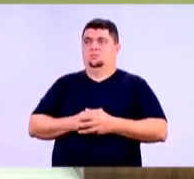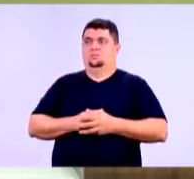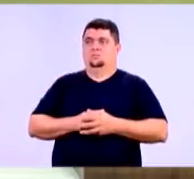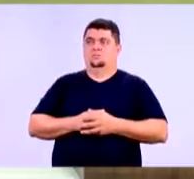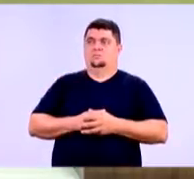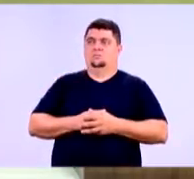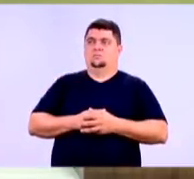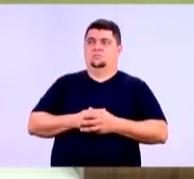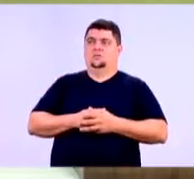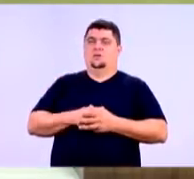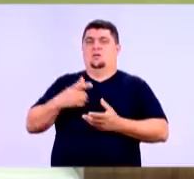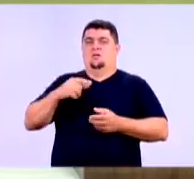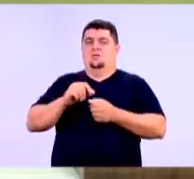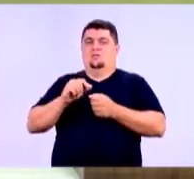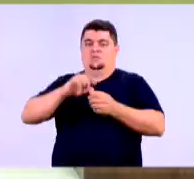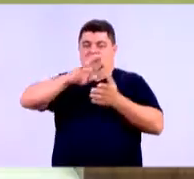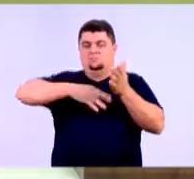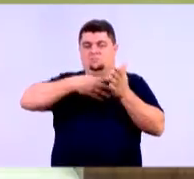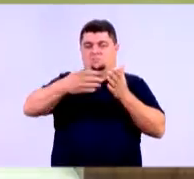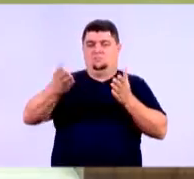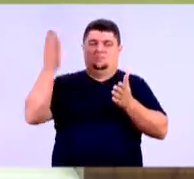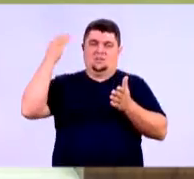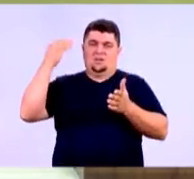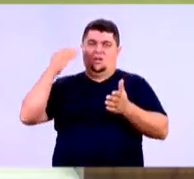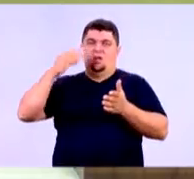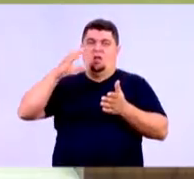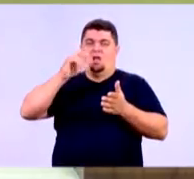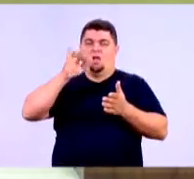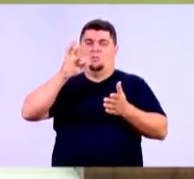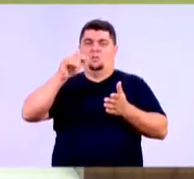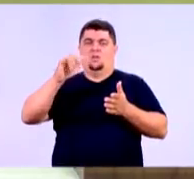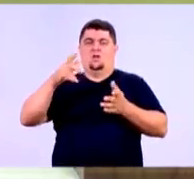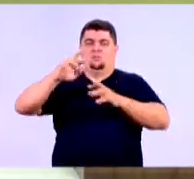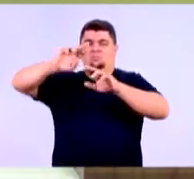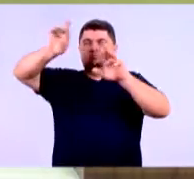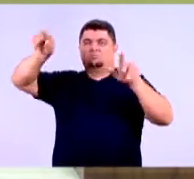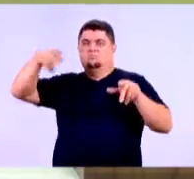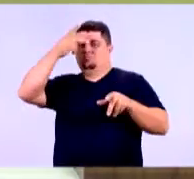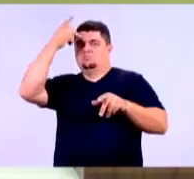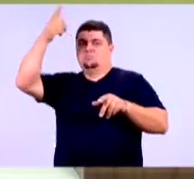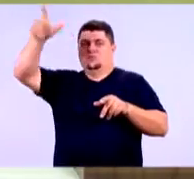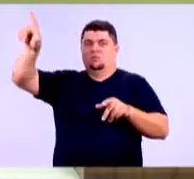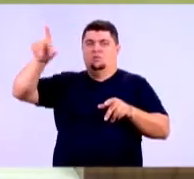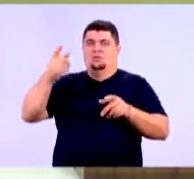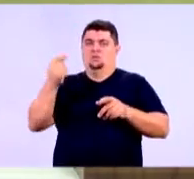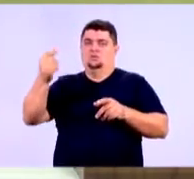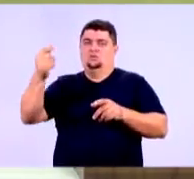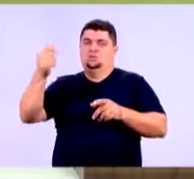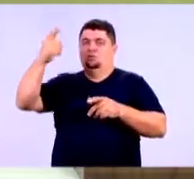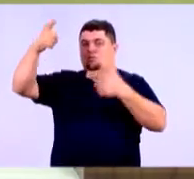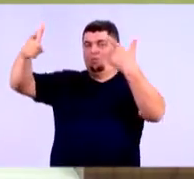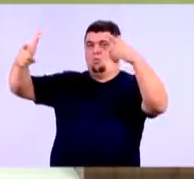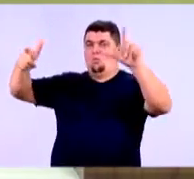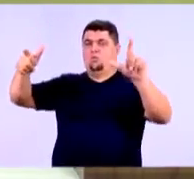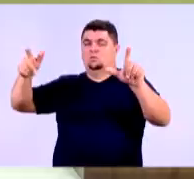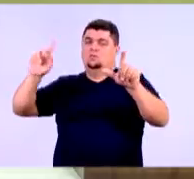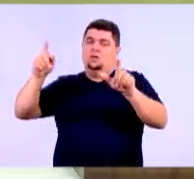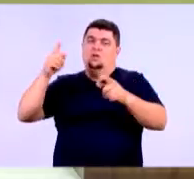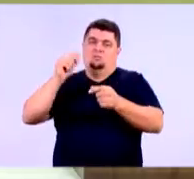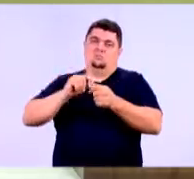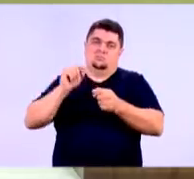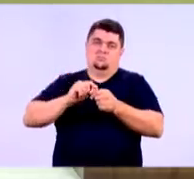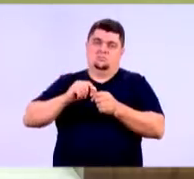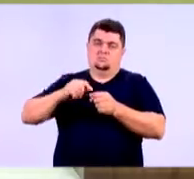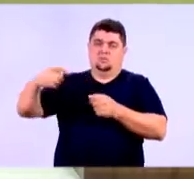no balanço. O capital de terceiros. O que é o capital de terceiros? Ele não é necessariamente dinheiro de outras empresas ou de outros investidores